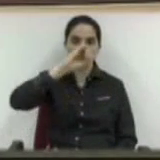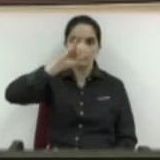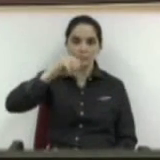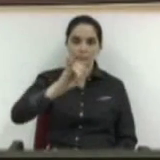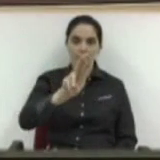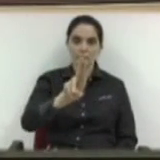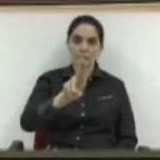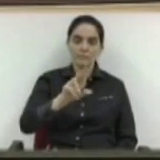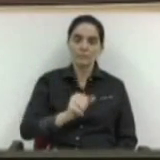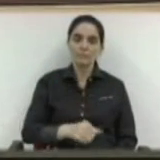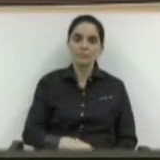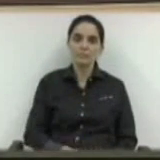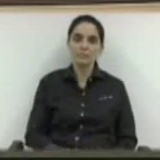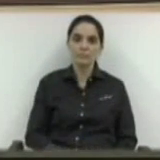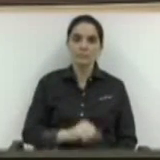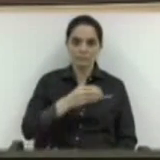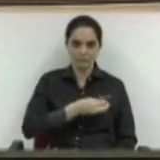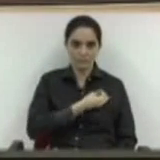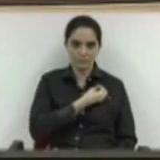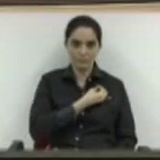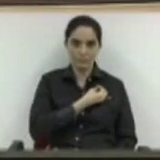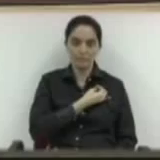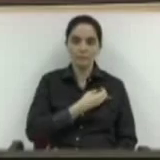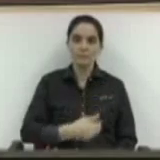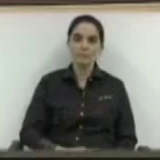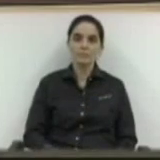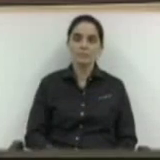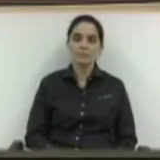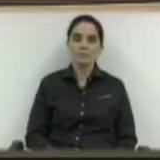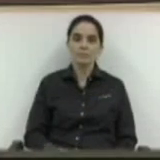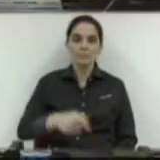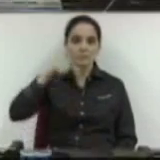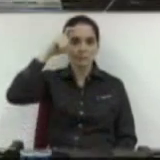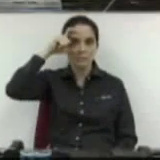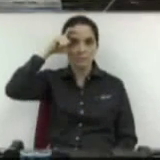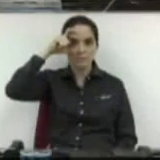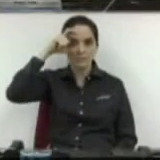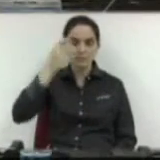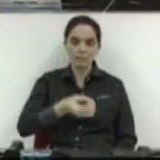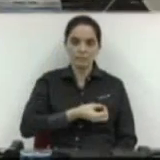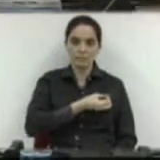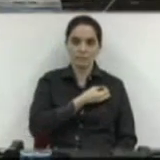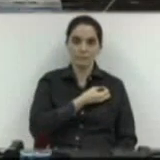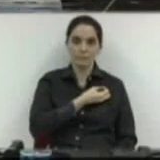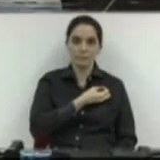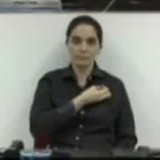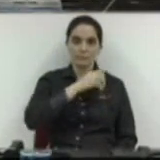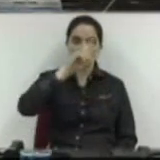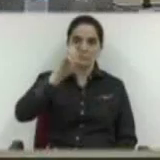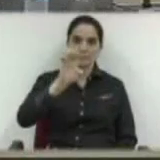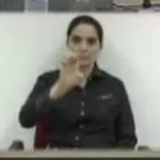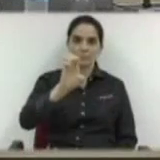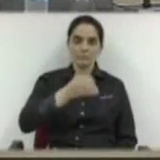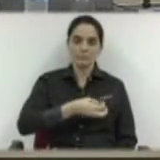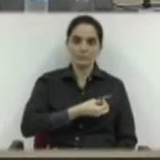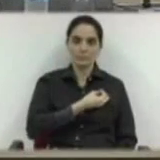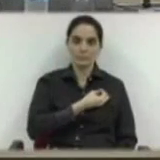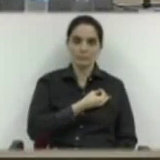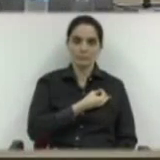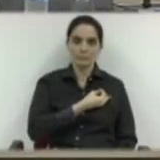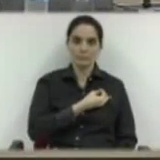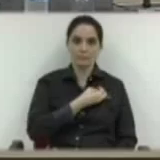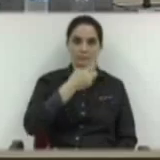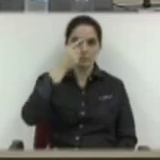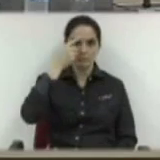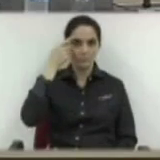Júnior. Presente. José Farid Zaine. Presente. Zé Damix. Presente.